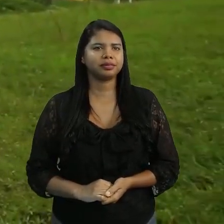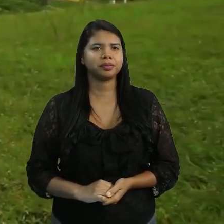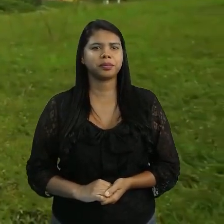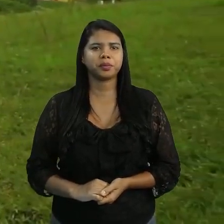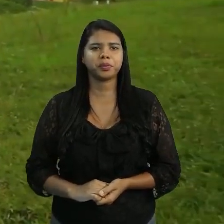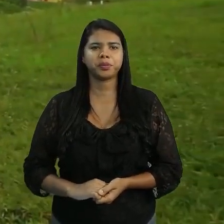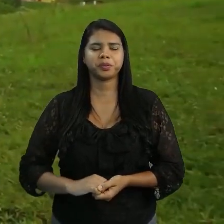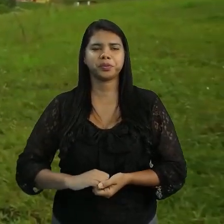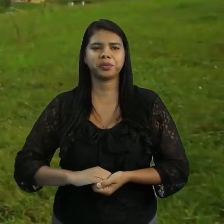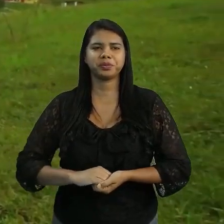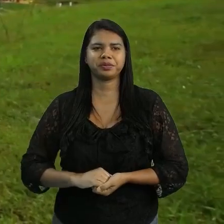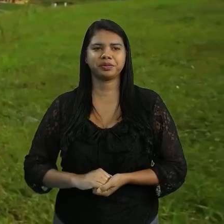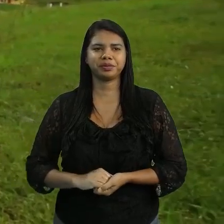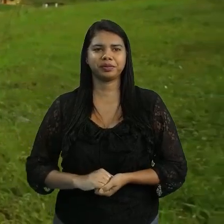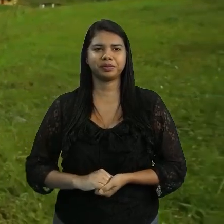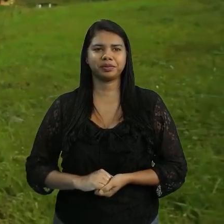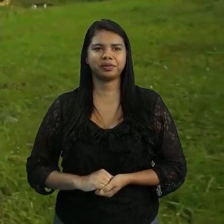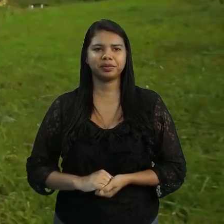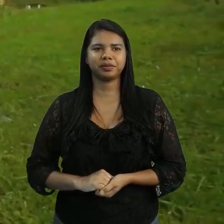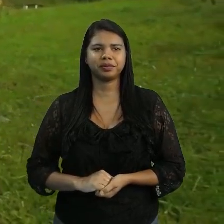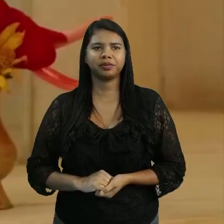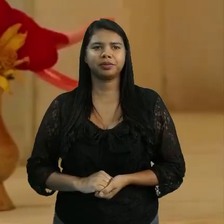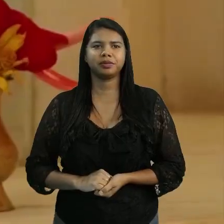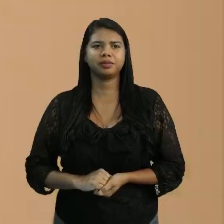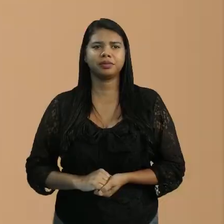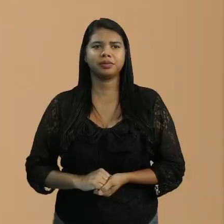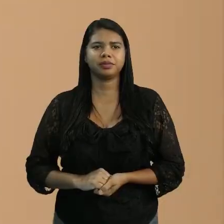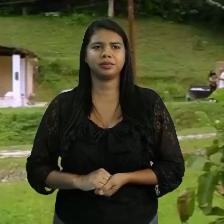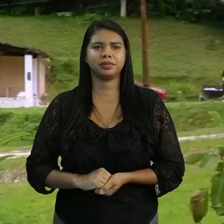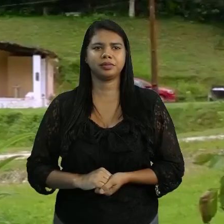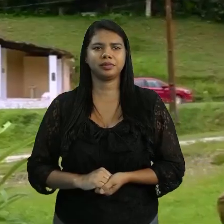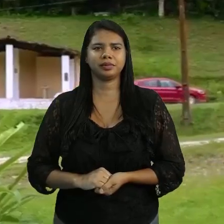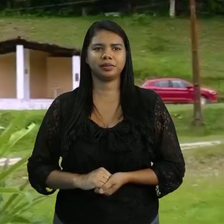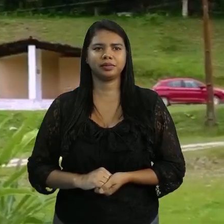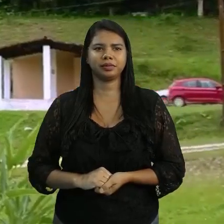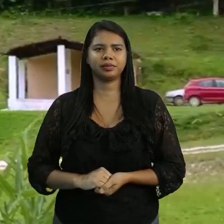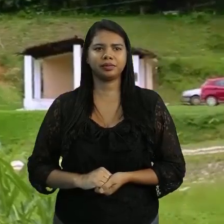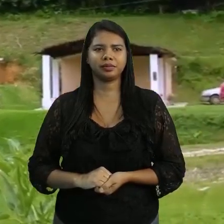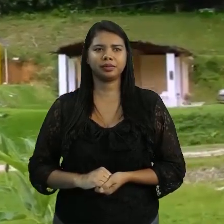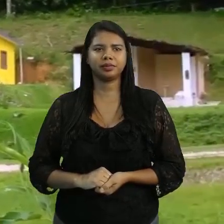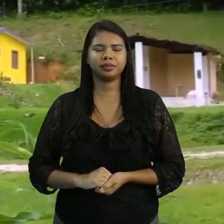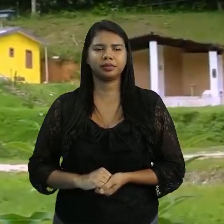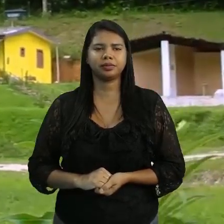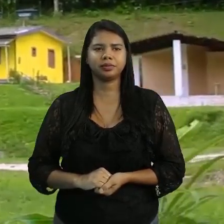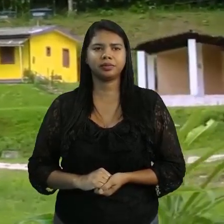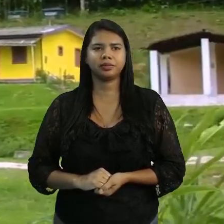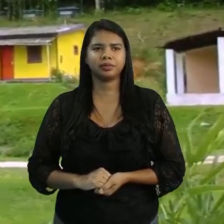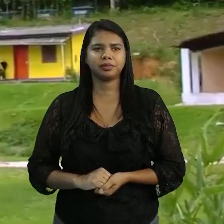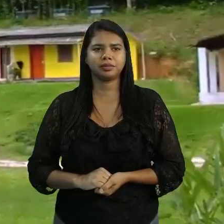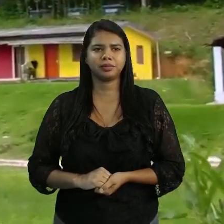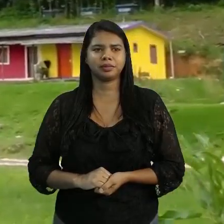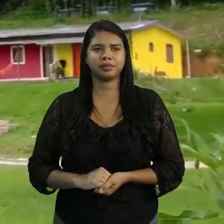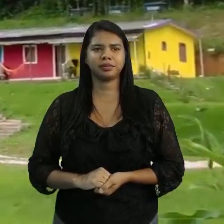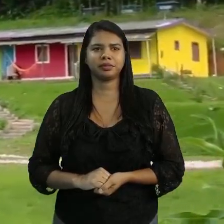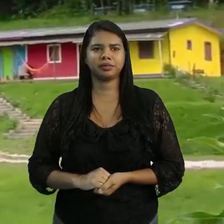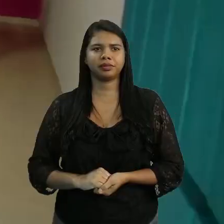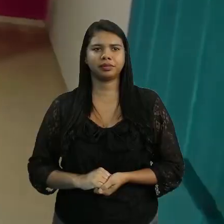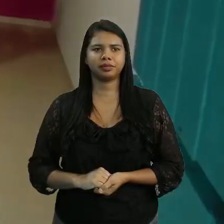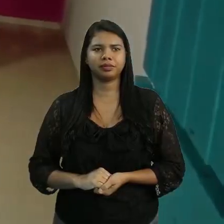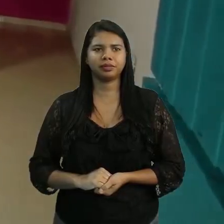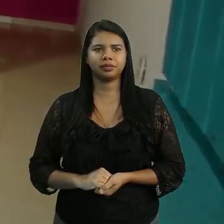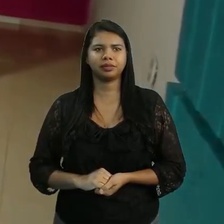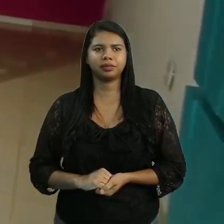forma. Eu fico feliz por estar lhe conhecendo, Maharaj. Então, é isso. Obrigado pela sua resposta, obrigado por isso e vamos embora. Vamos conhecer mais isso aqui, que isso aqui é